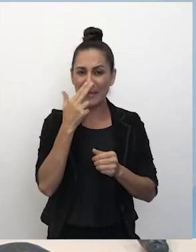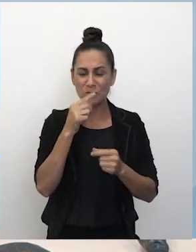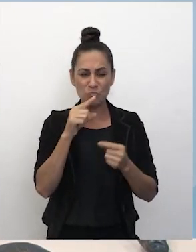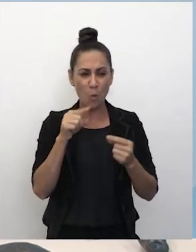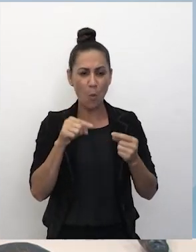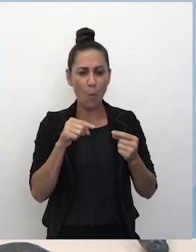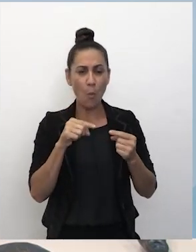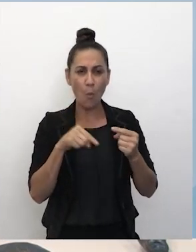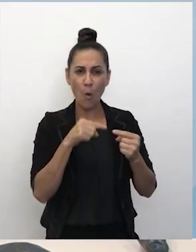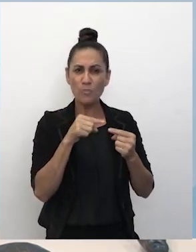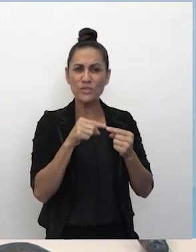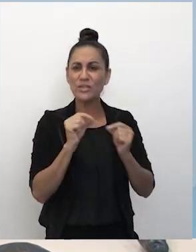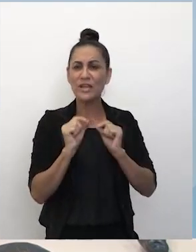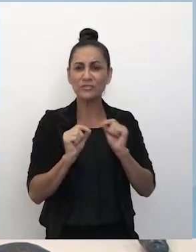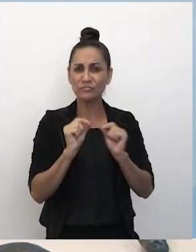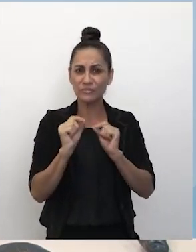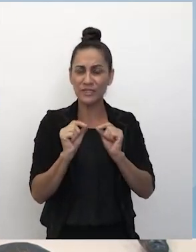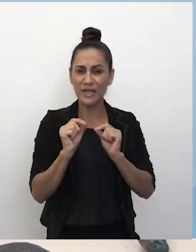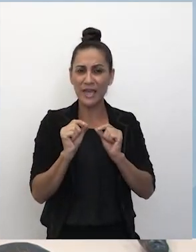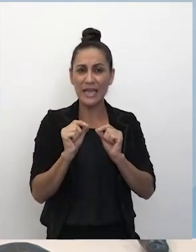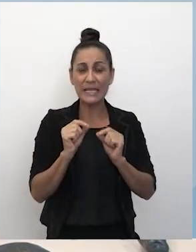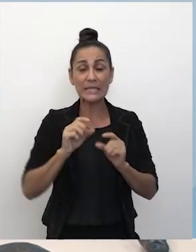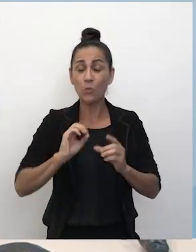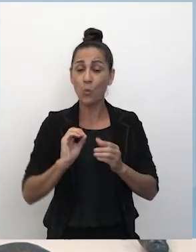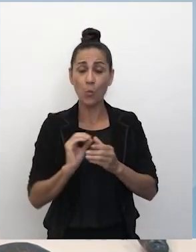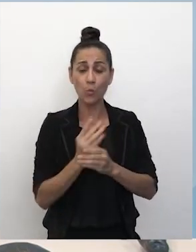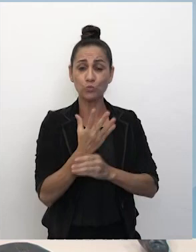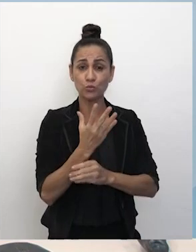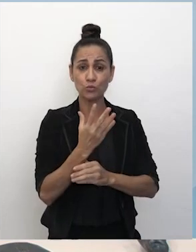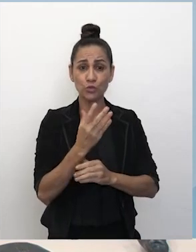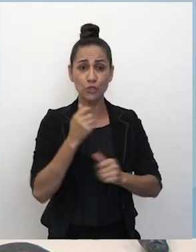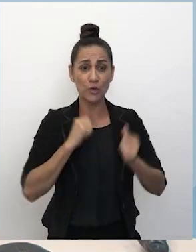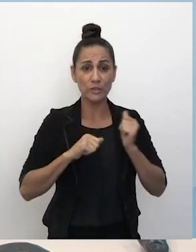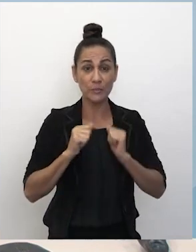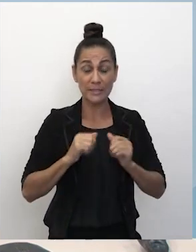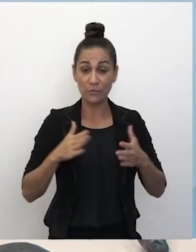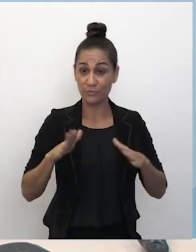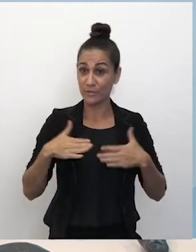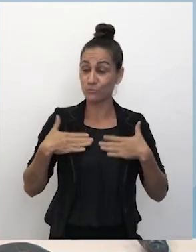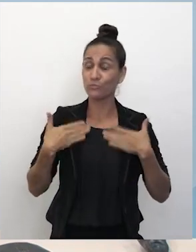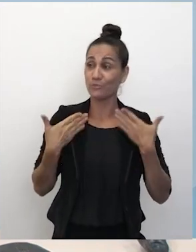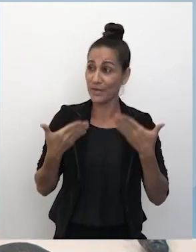retratado e não como artista que produziu algo. Eu mesmo fiquei muito surpreso